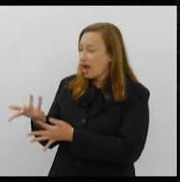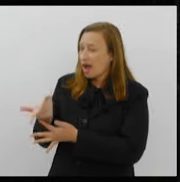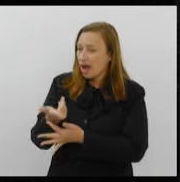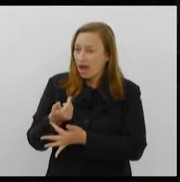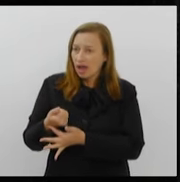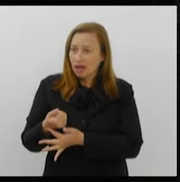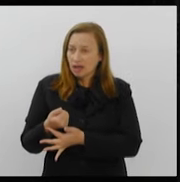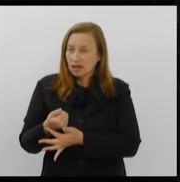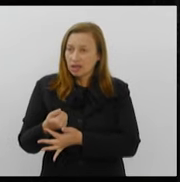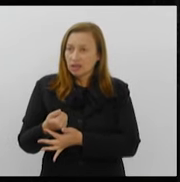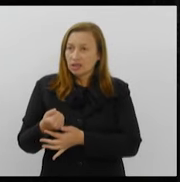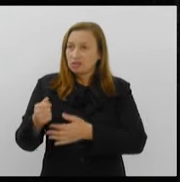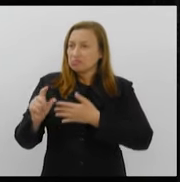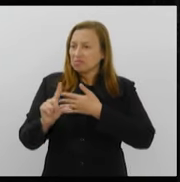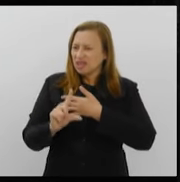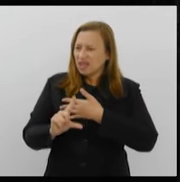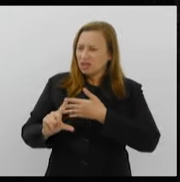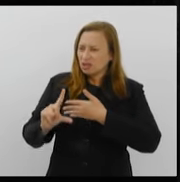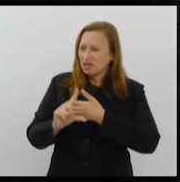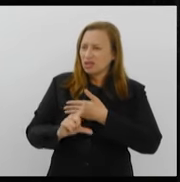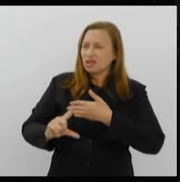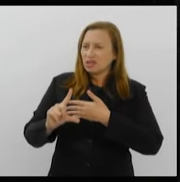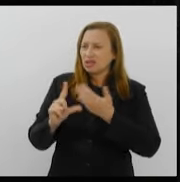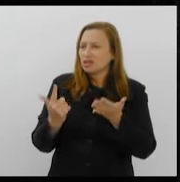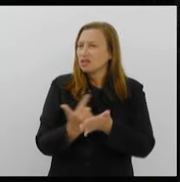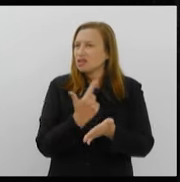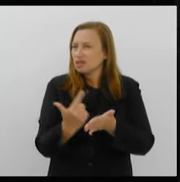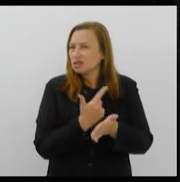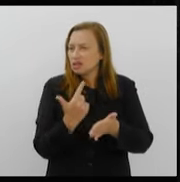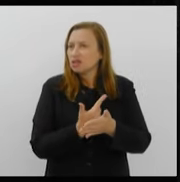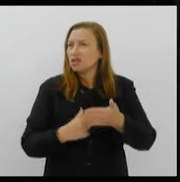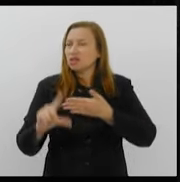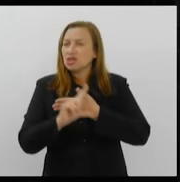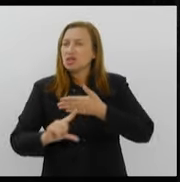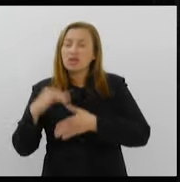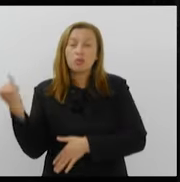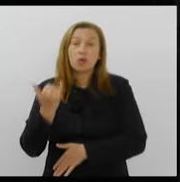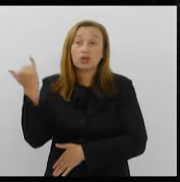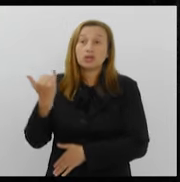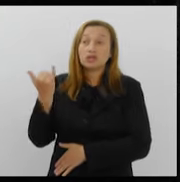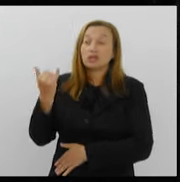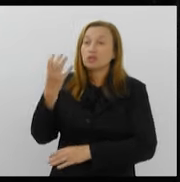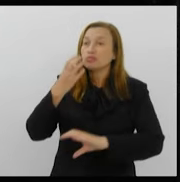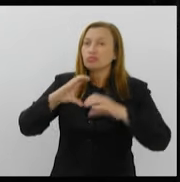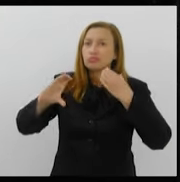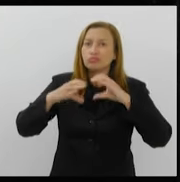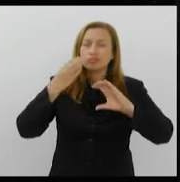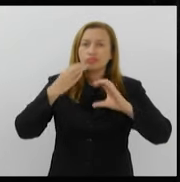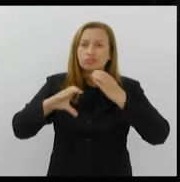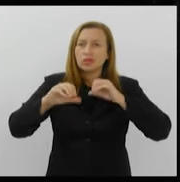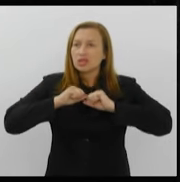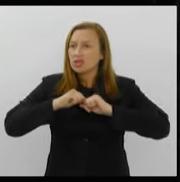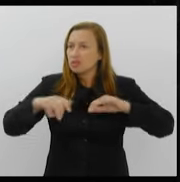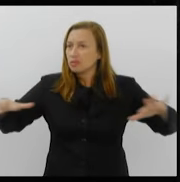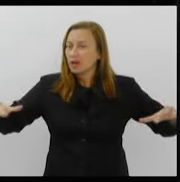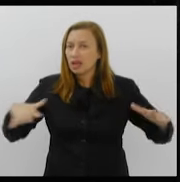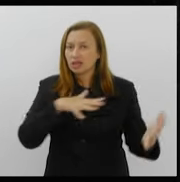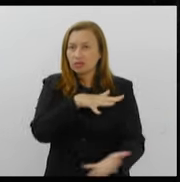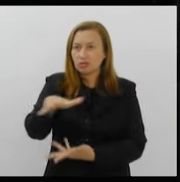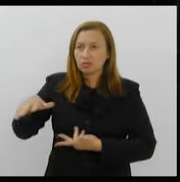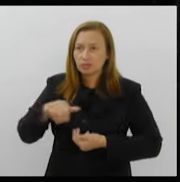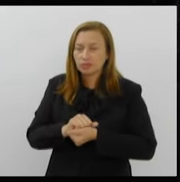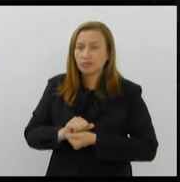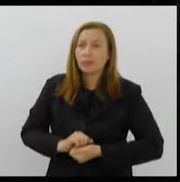literaturas, de grandes e importantes músicas tocadas Brasil afora.